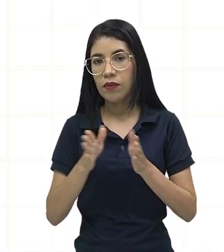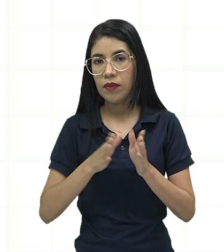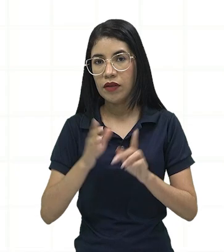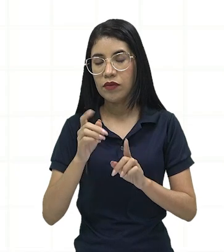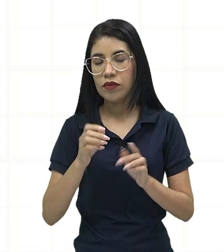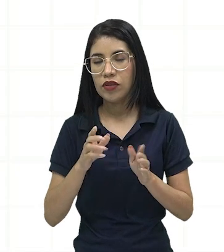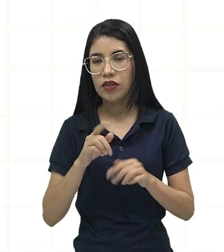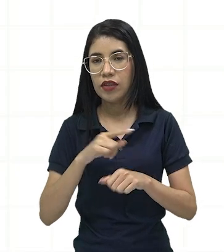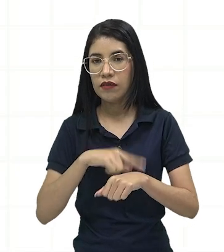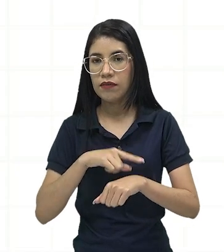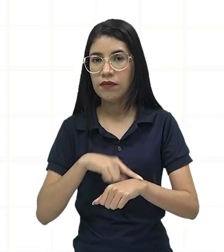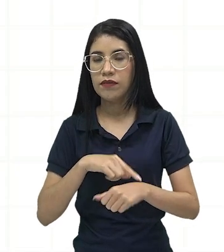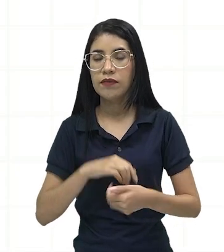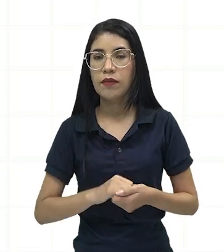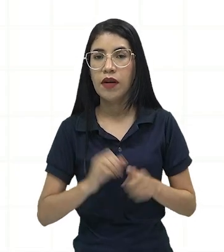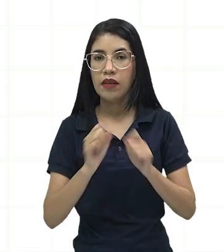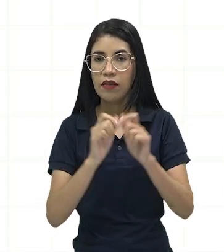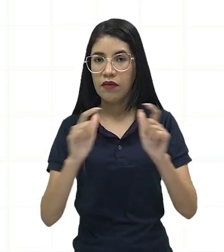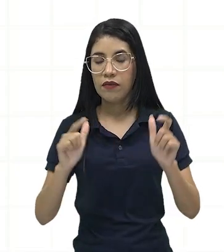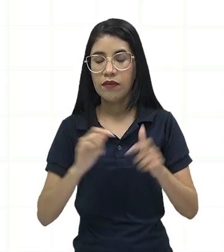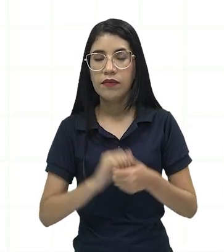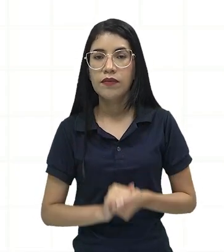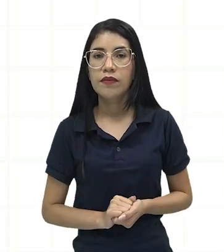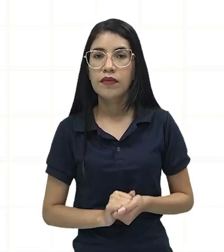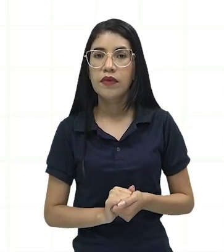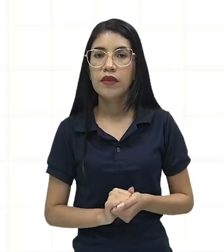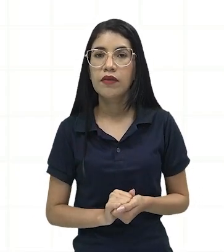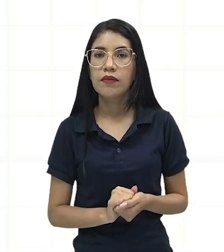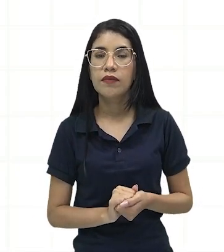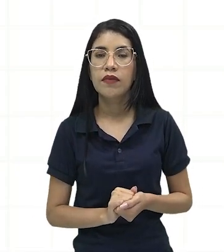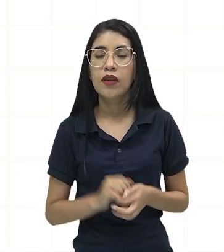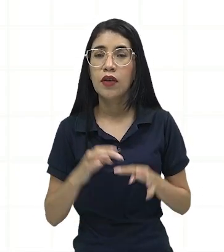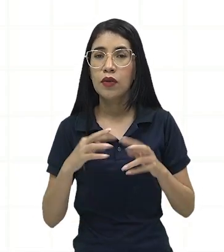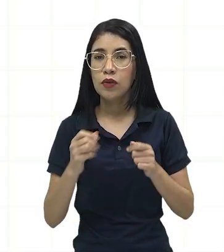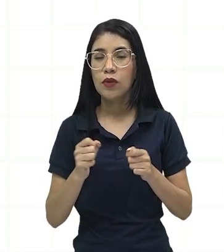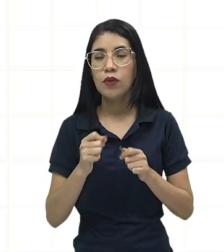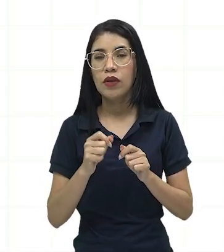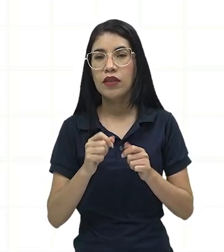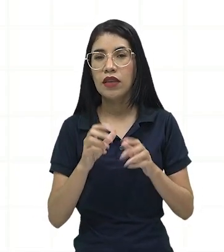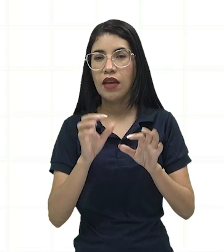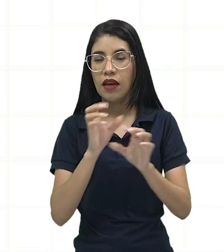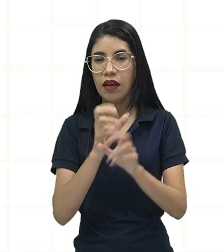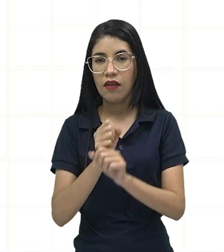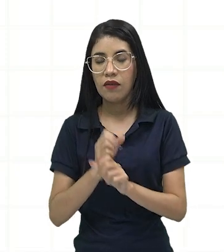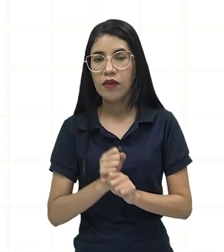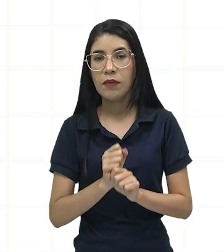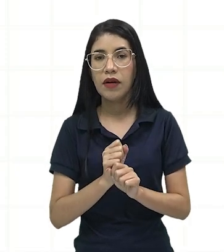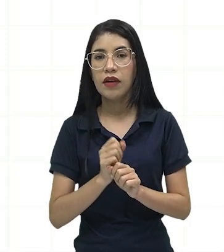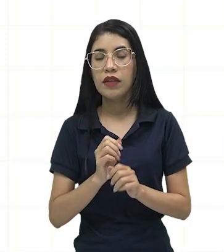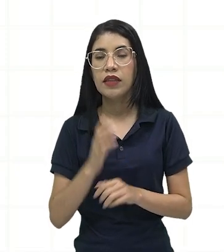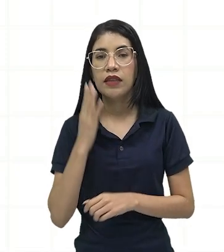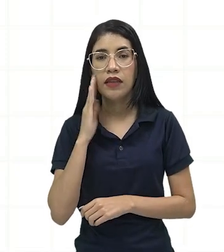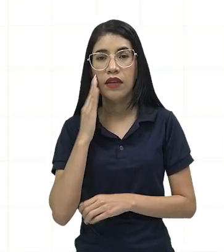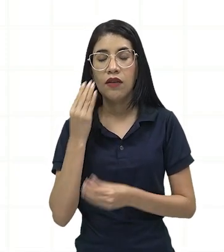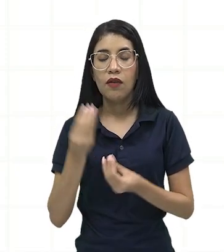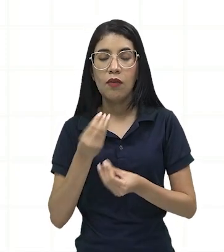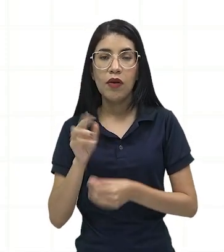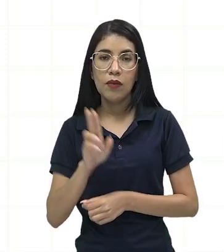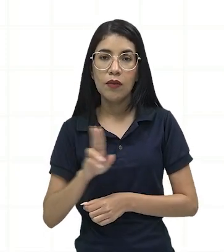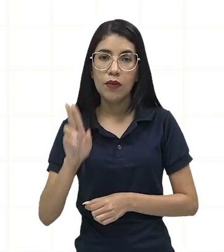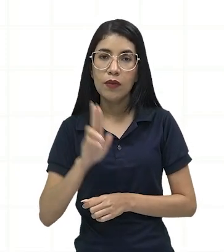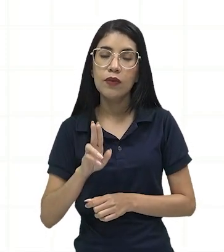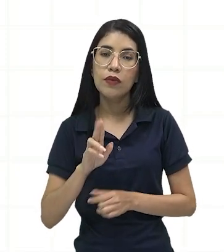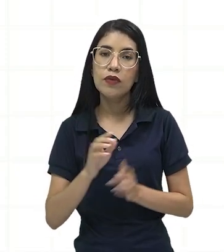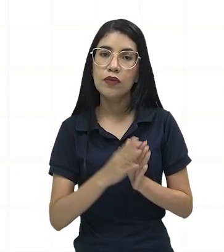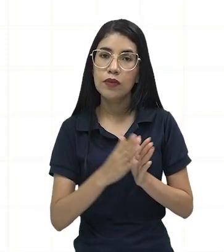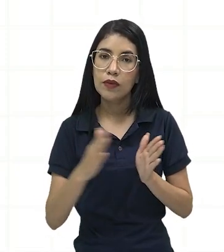essa fórmula, certo? Isso tudo é para você chegar aí nesse resultado de saber qual é o seu consumo ao